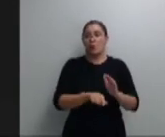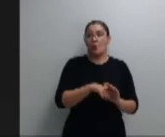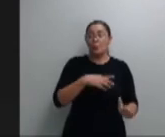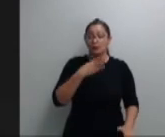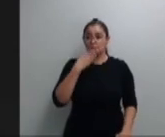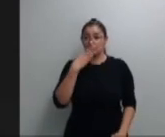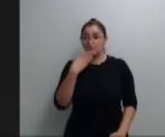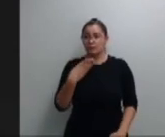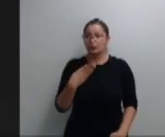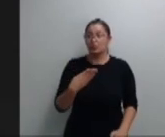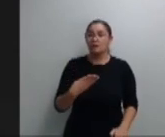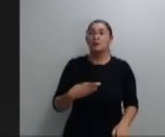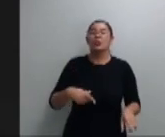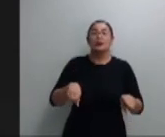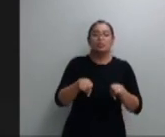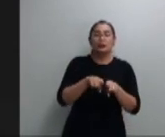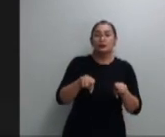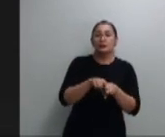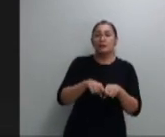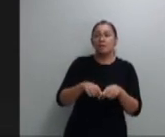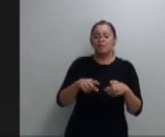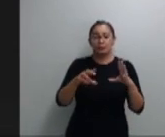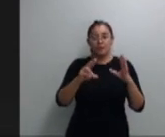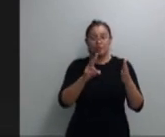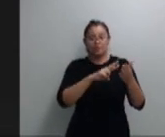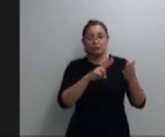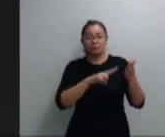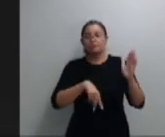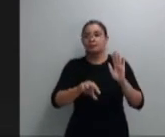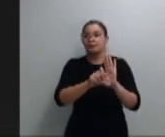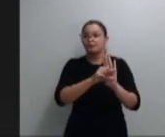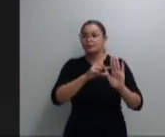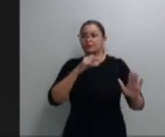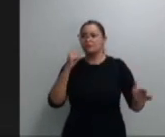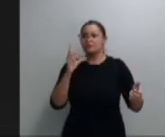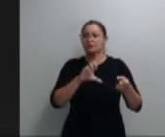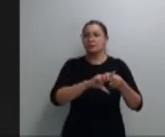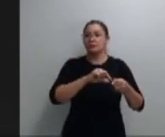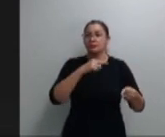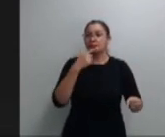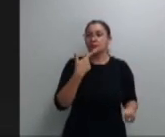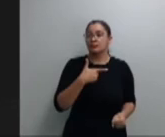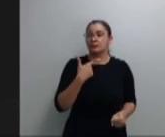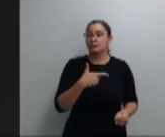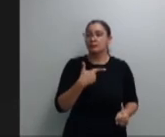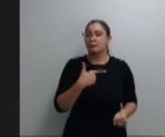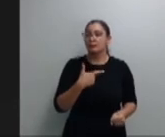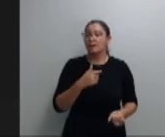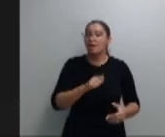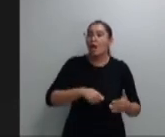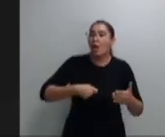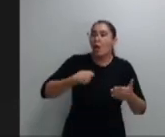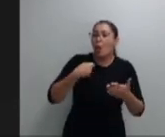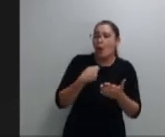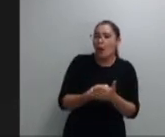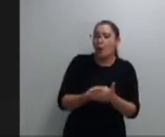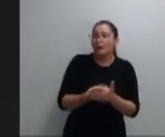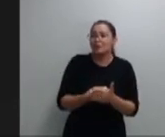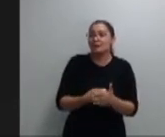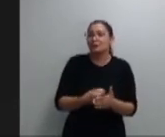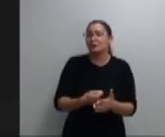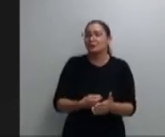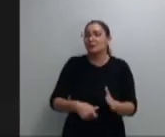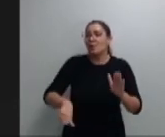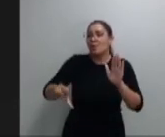o trecho que está destacado artigo segundo diz o seguinte aplica-se esta lei sem